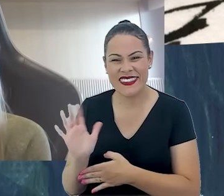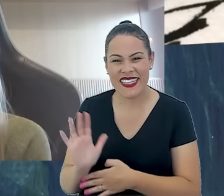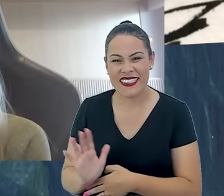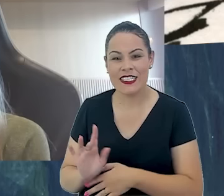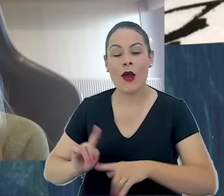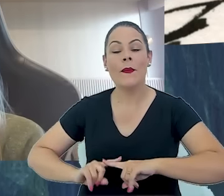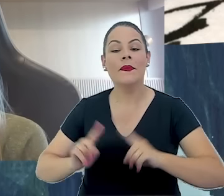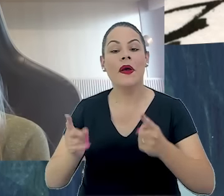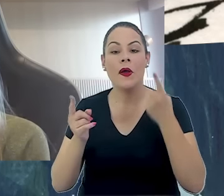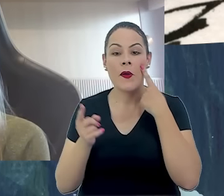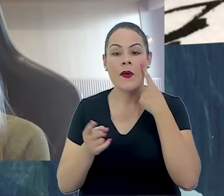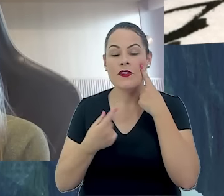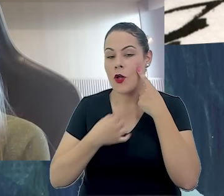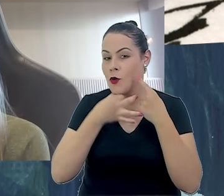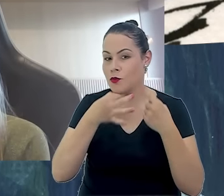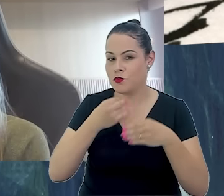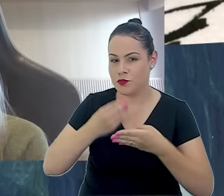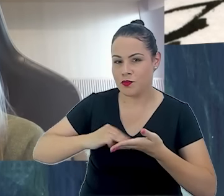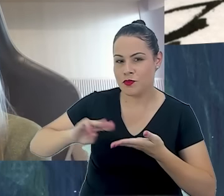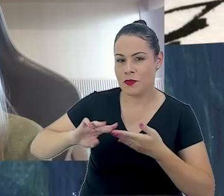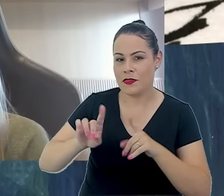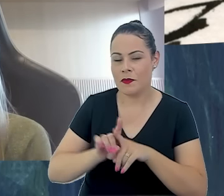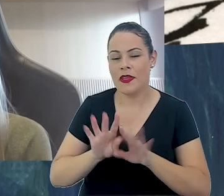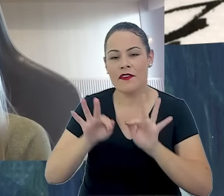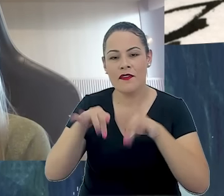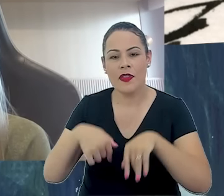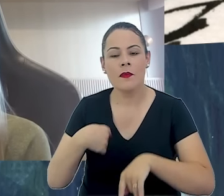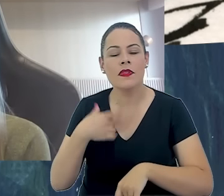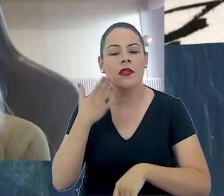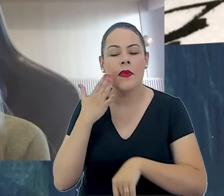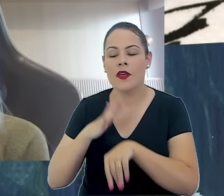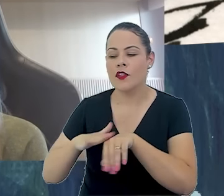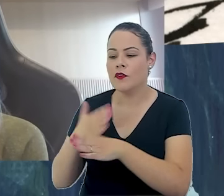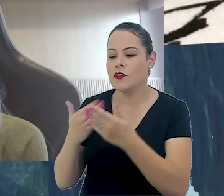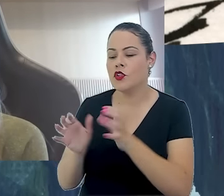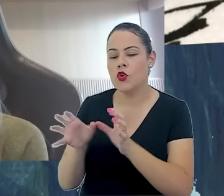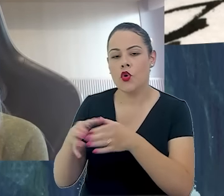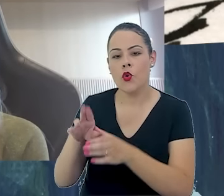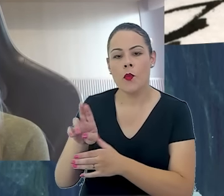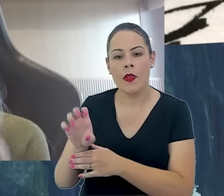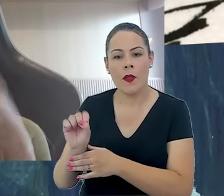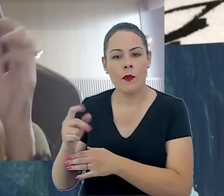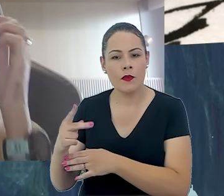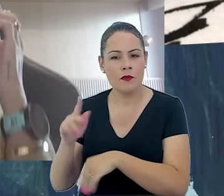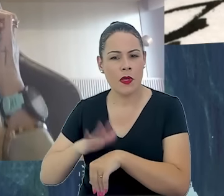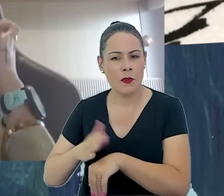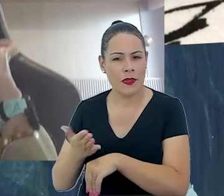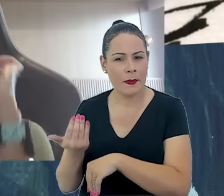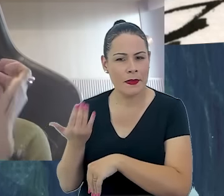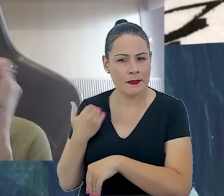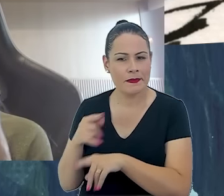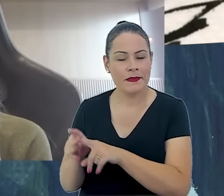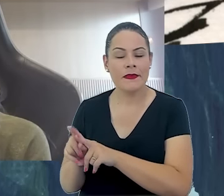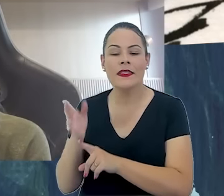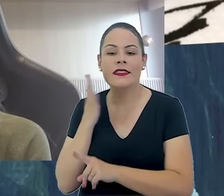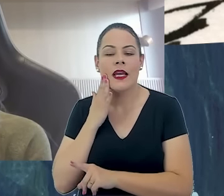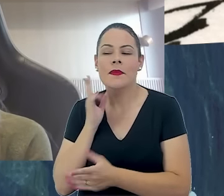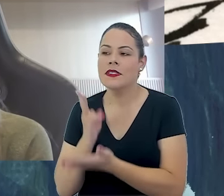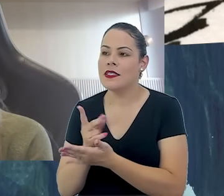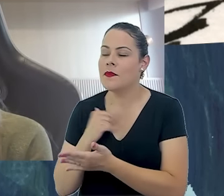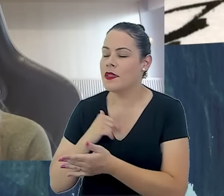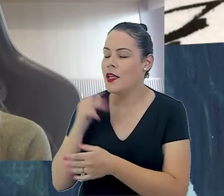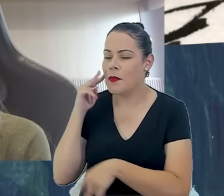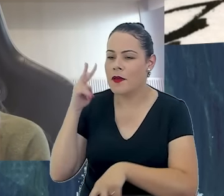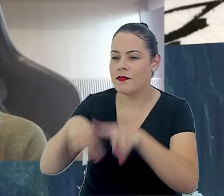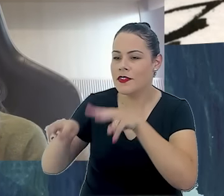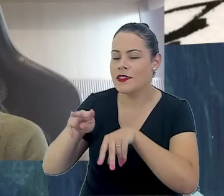despedidas, mas é só um comentário que eu estava conversando com o pessoal da USP recentemente, e a USP sempre